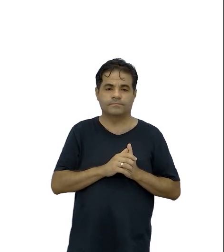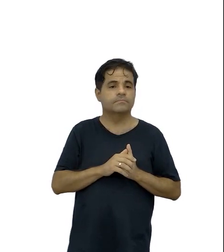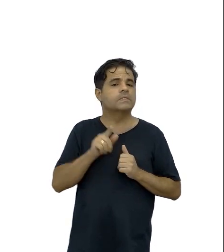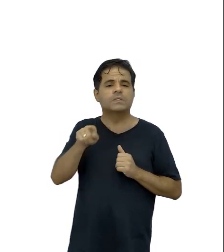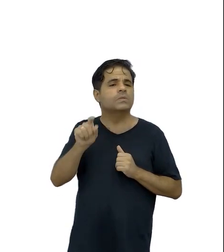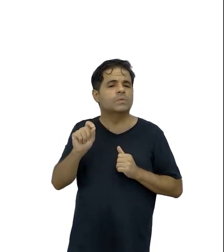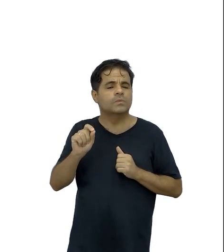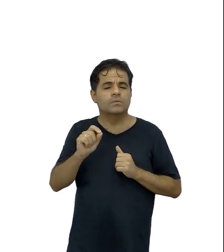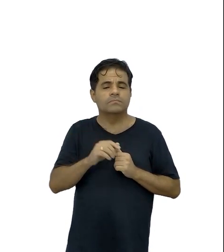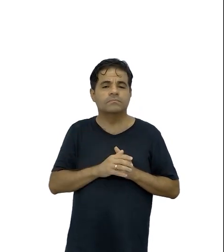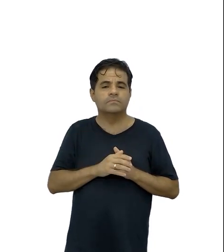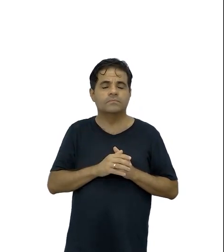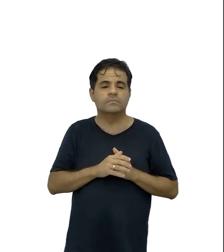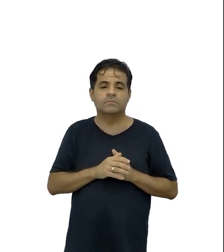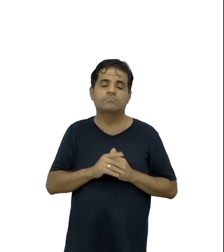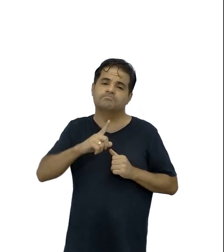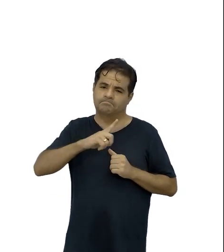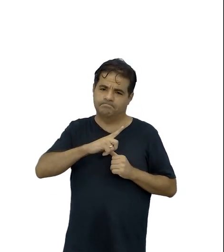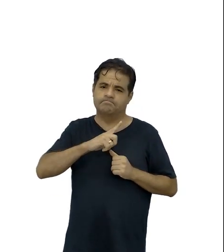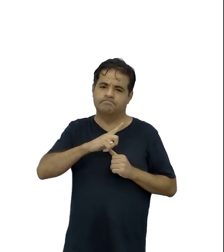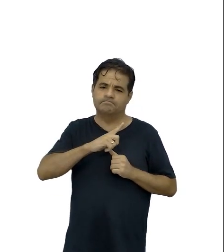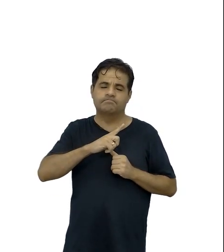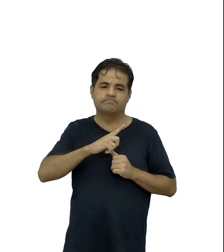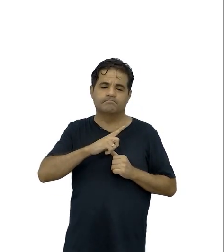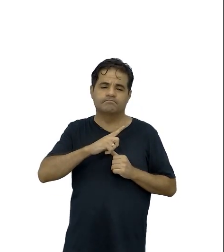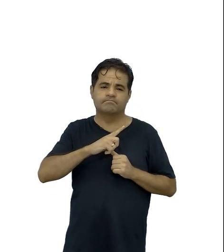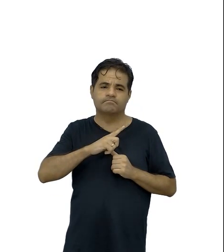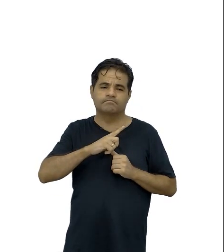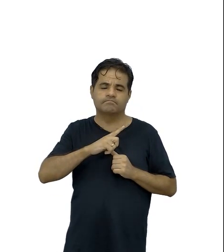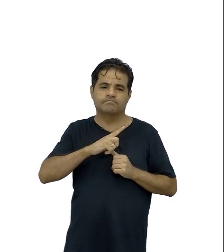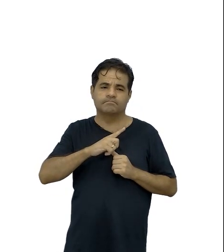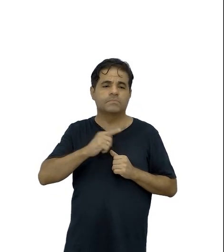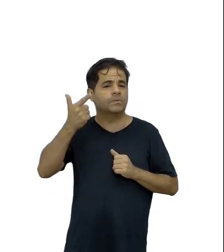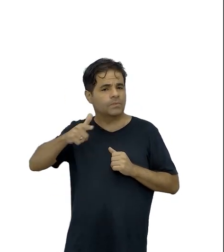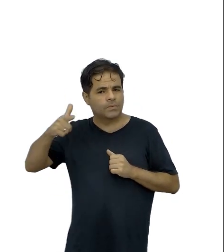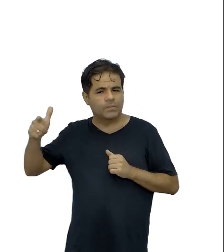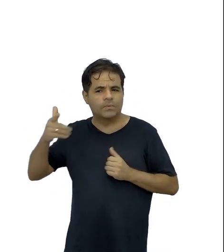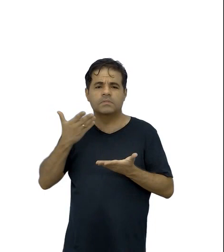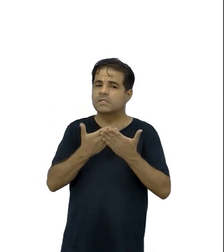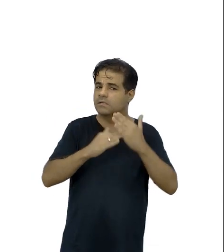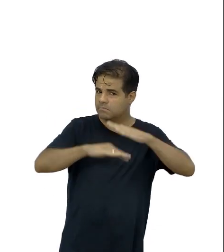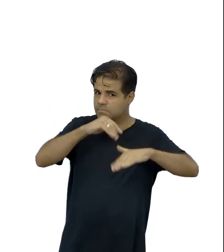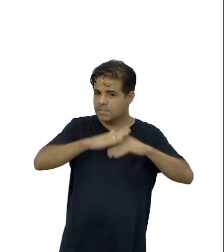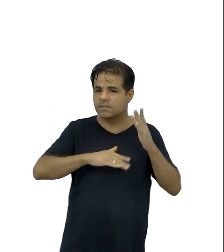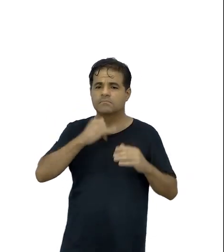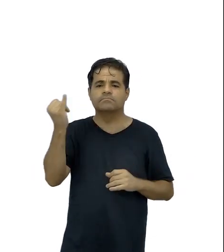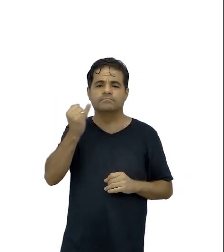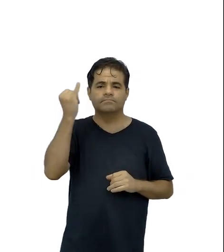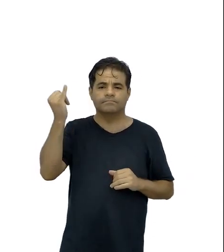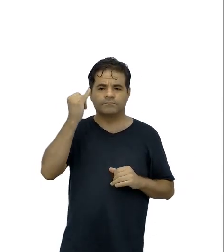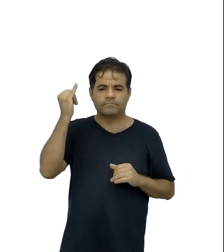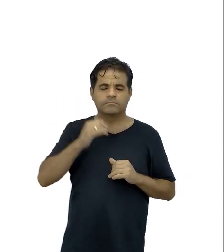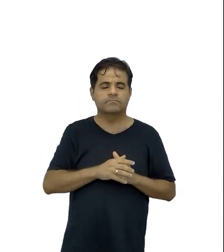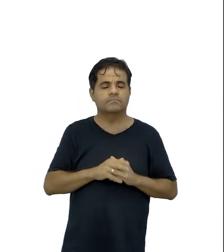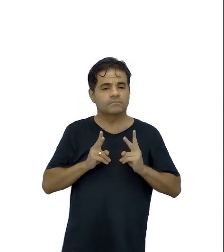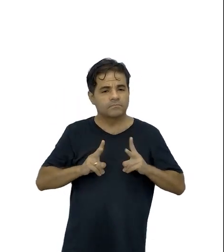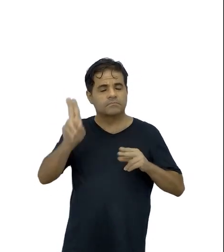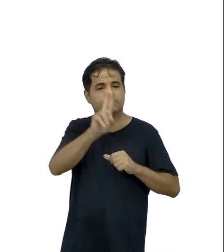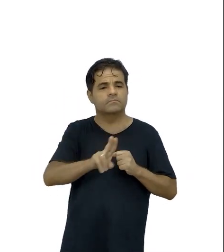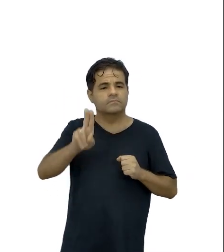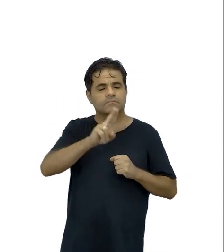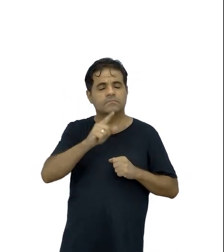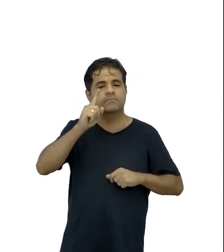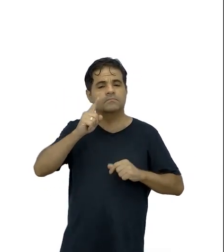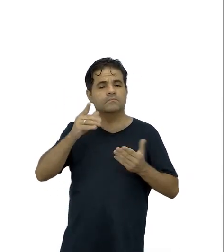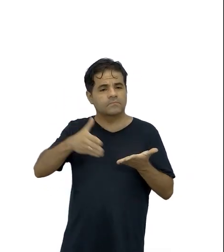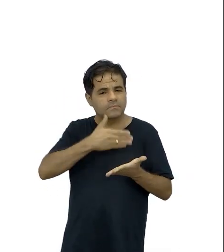Aqui são, então, temos as outras habilidades essenciais utilizadas aí para o